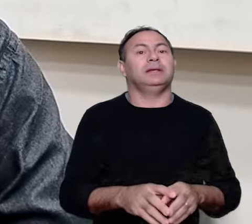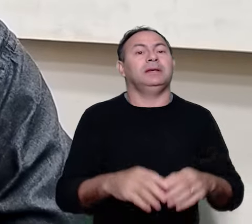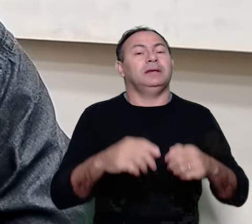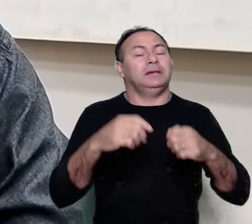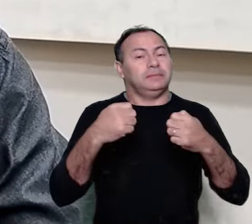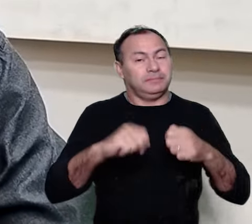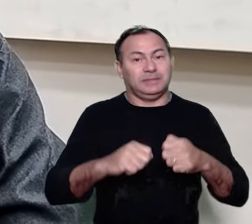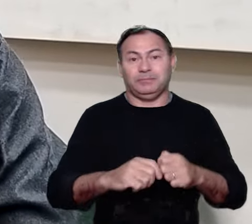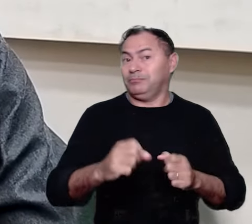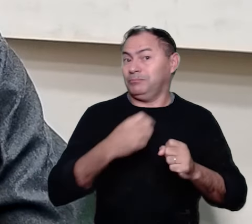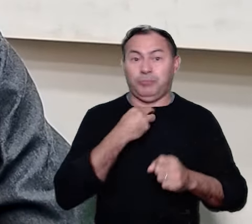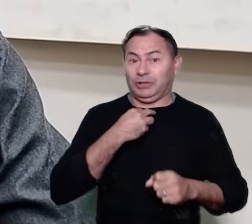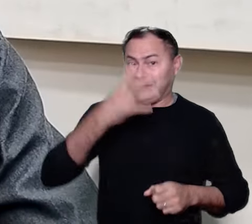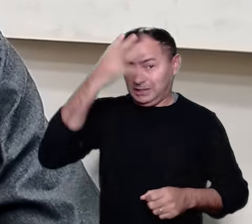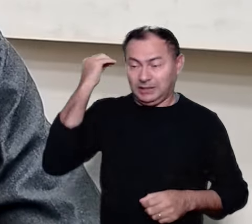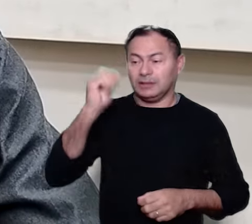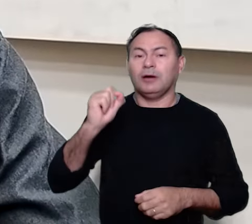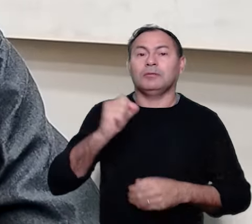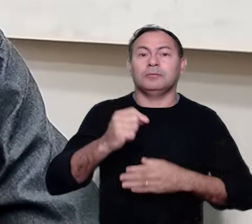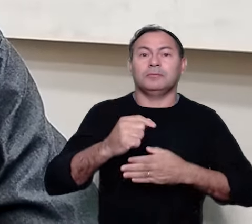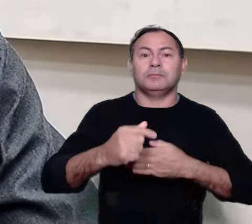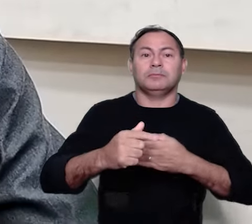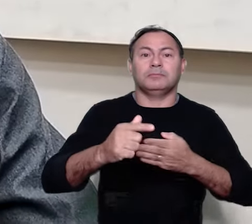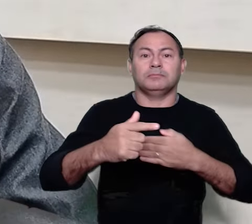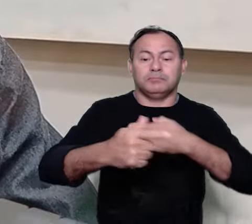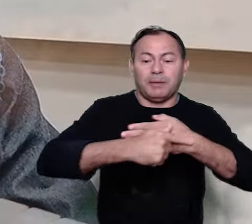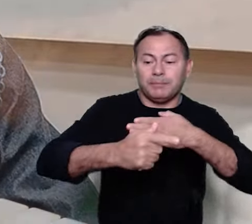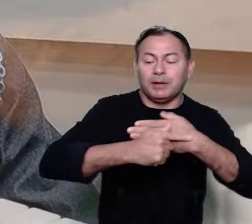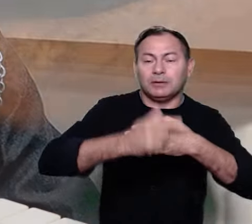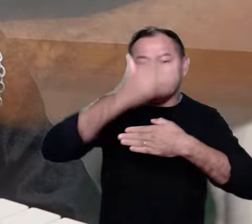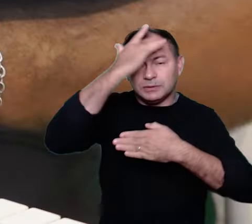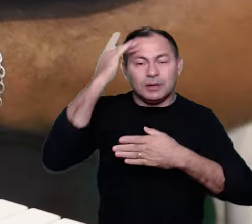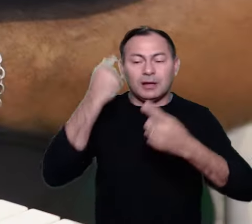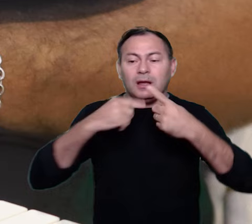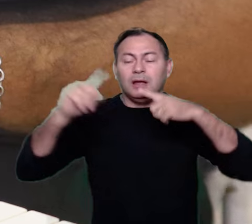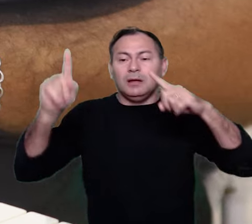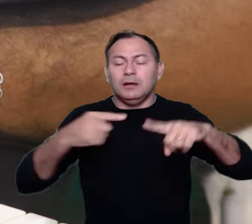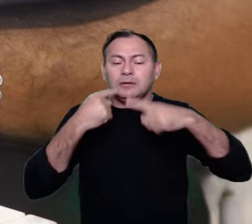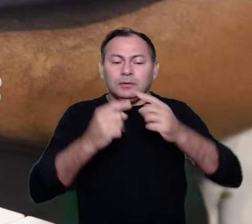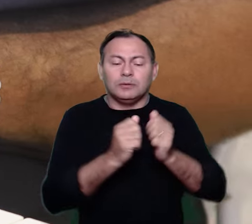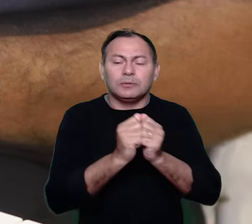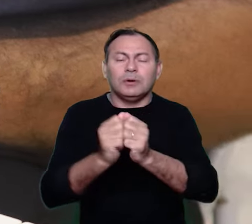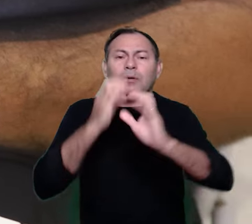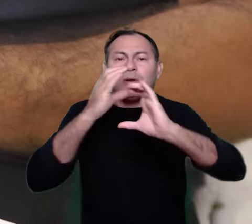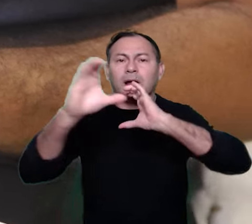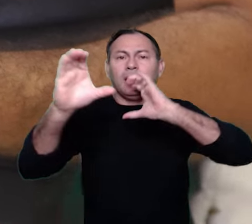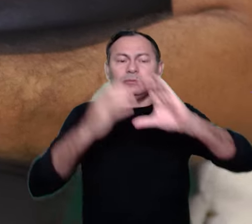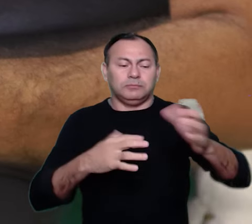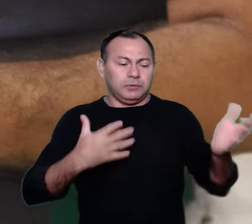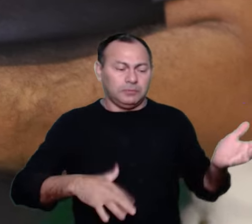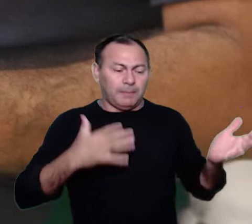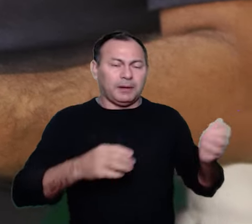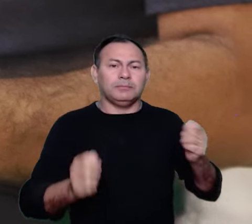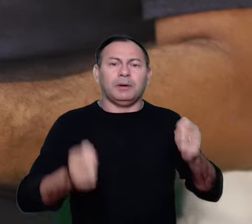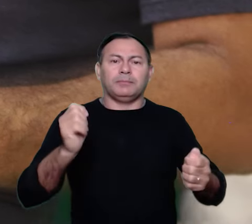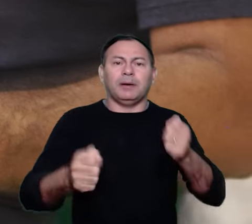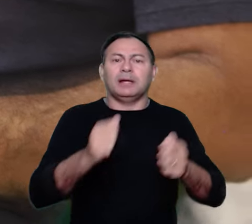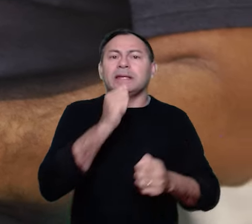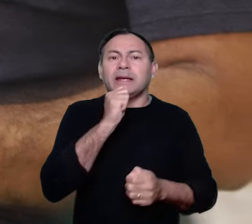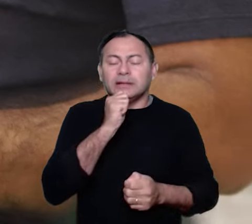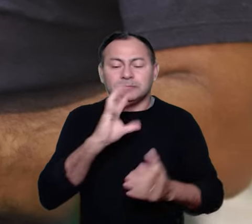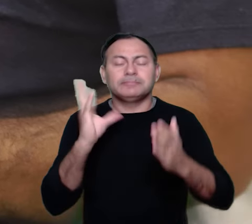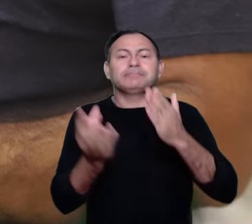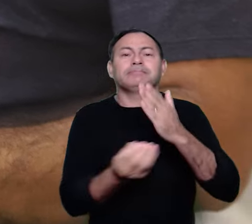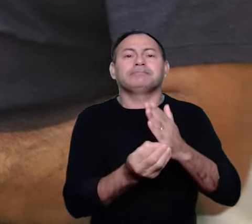podemos deixar de esquecer também do papel dos instrumentistas, que acompanham o canto e